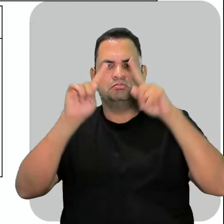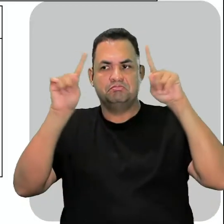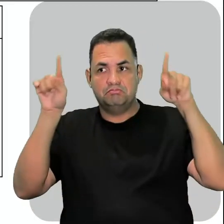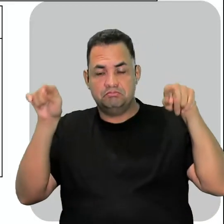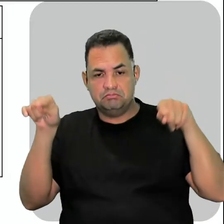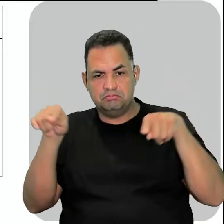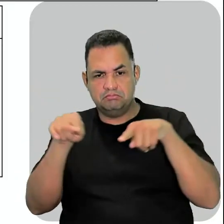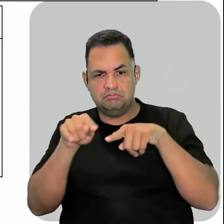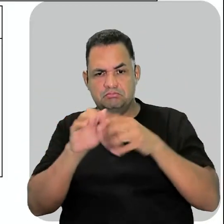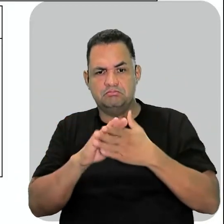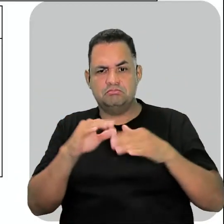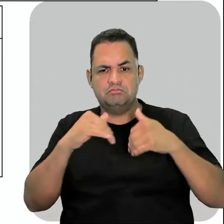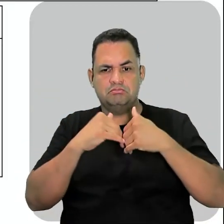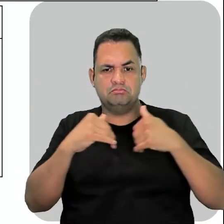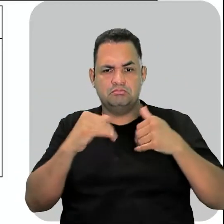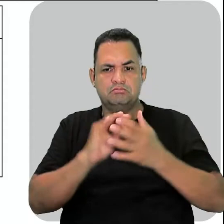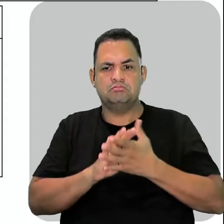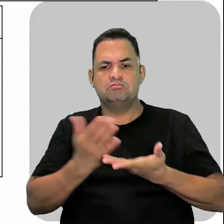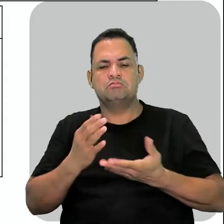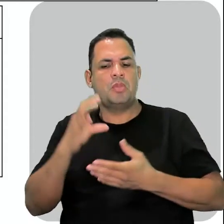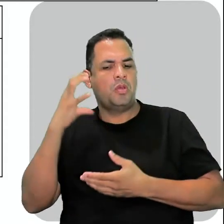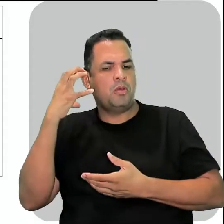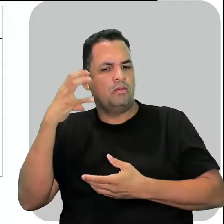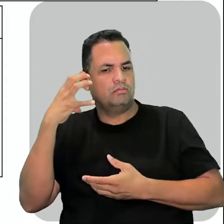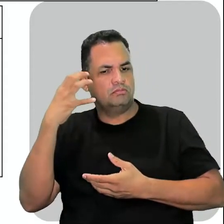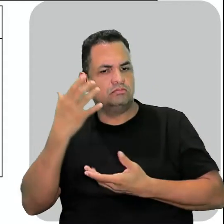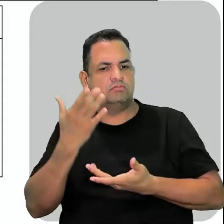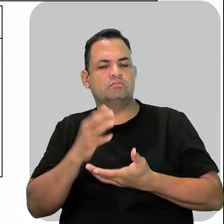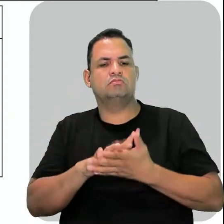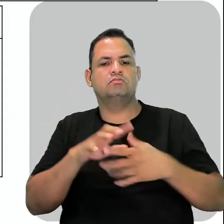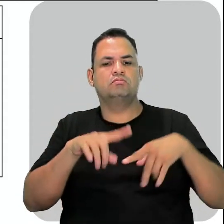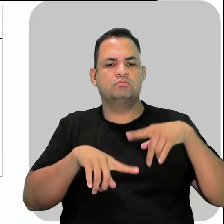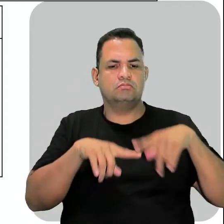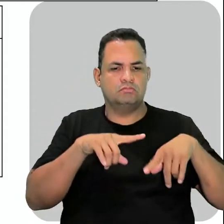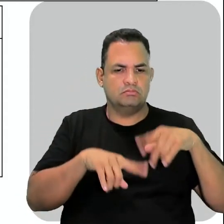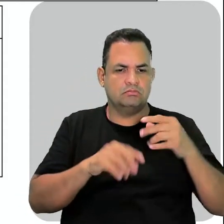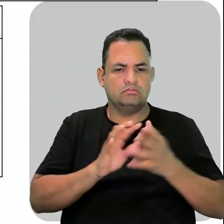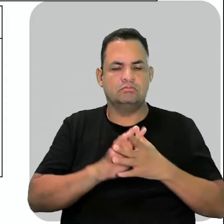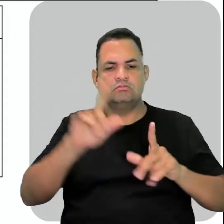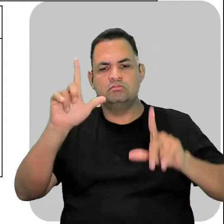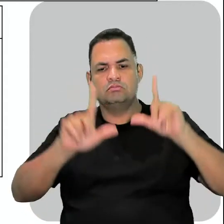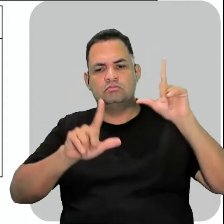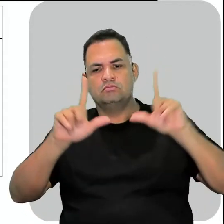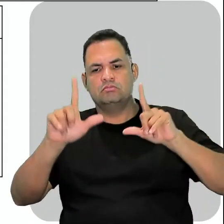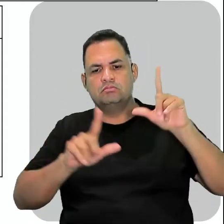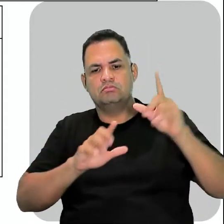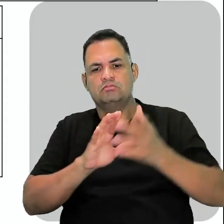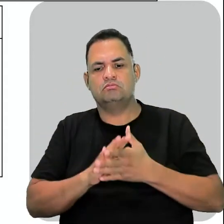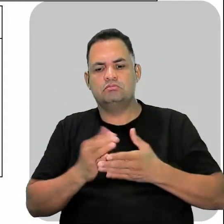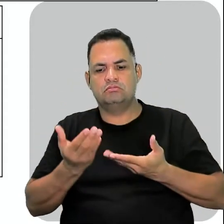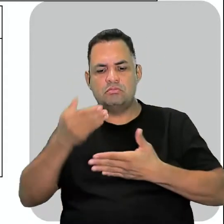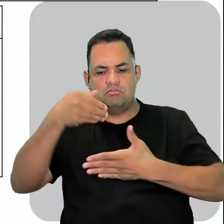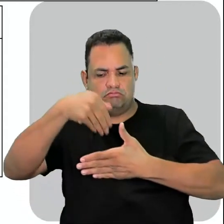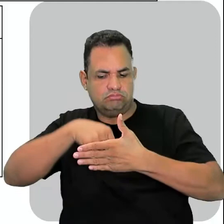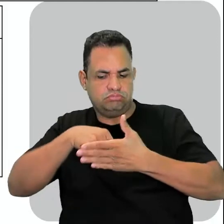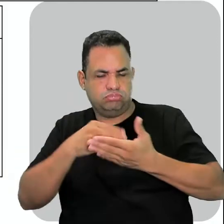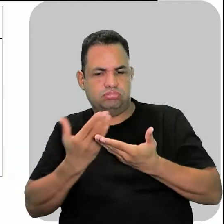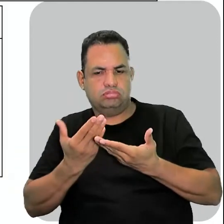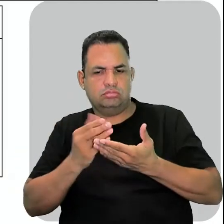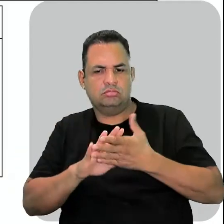Nas placas isolantes, nos aparelhos de som, TV, nas embalagens de